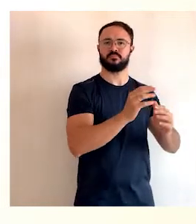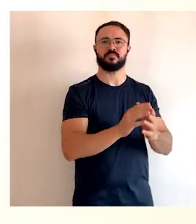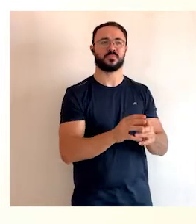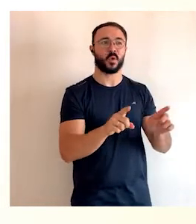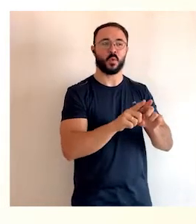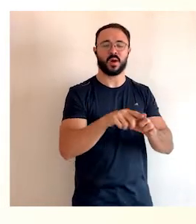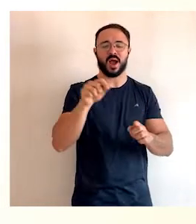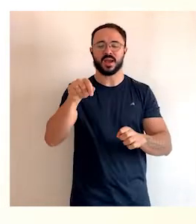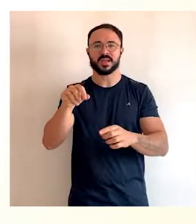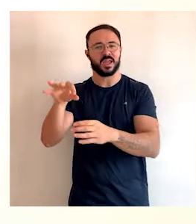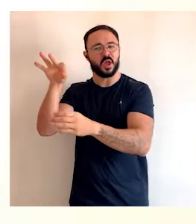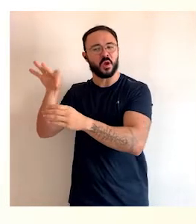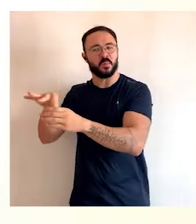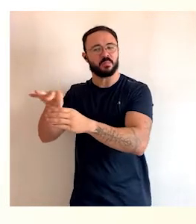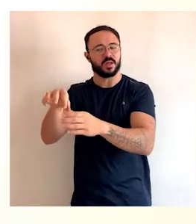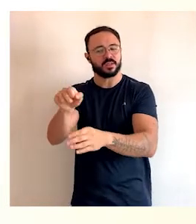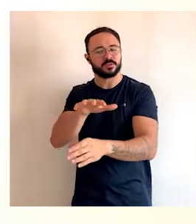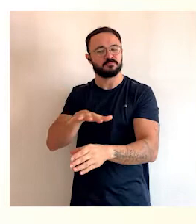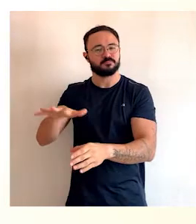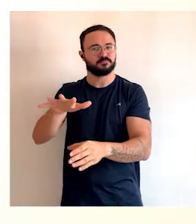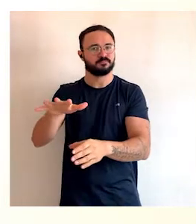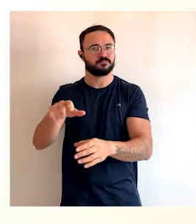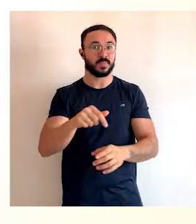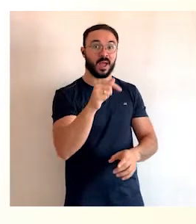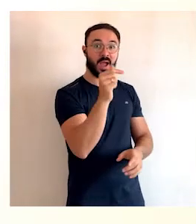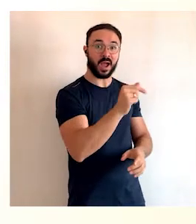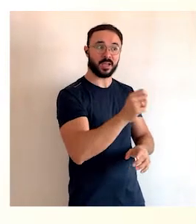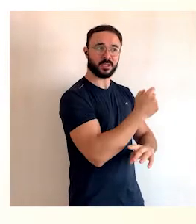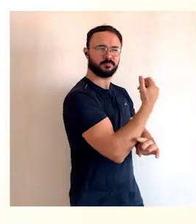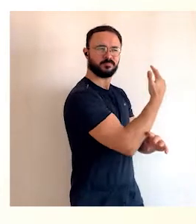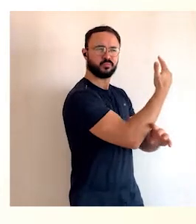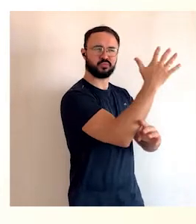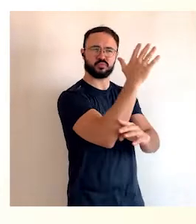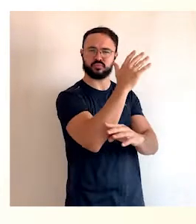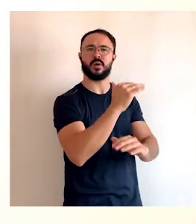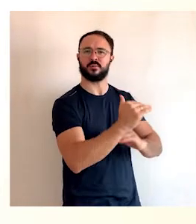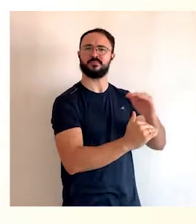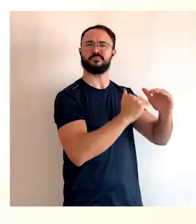agrícola com a manutenção da flora e da fauna das florestas.